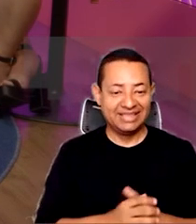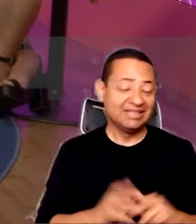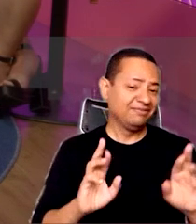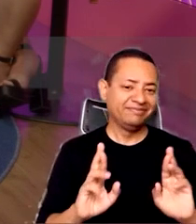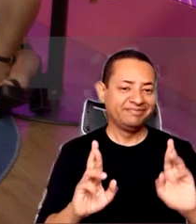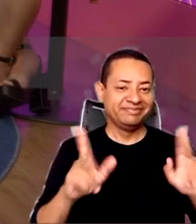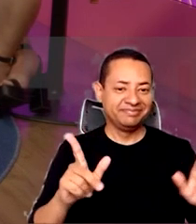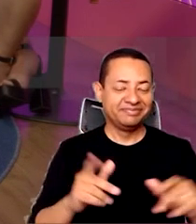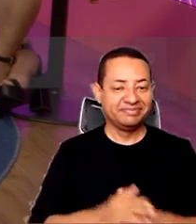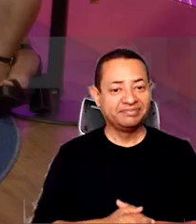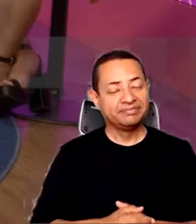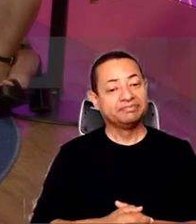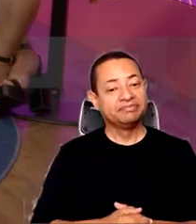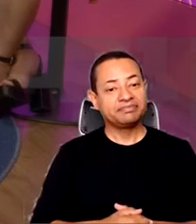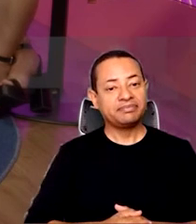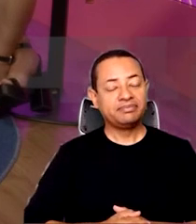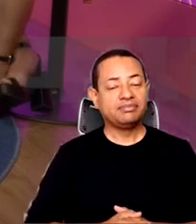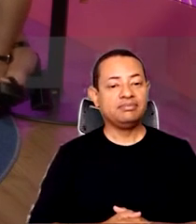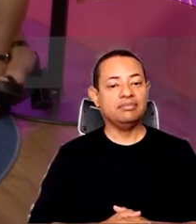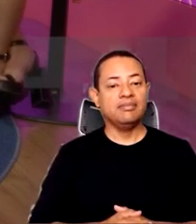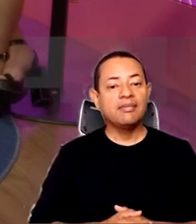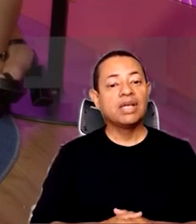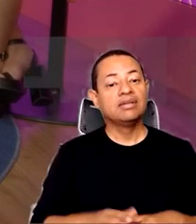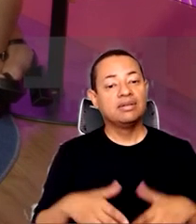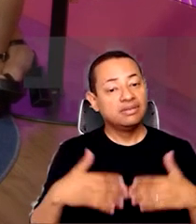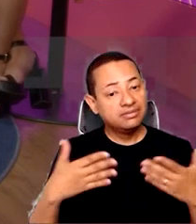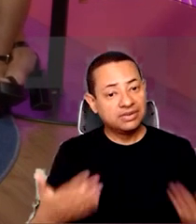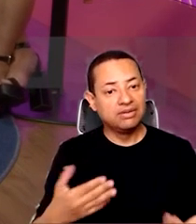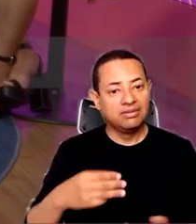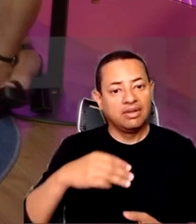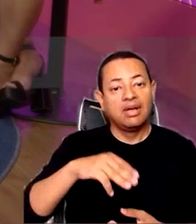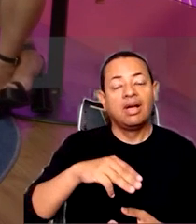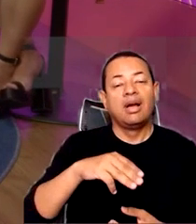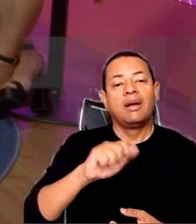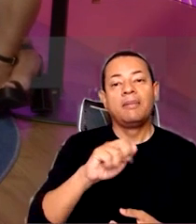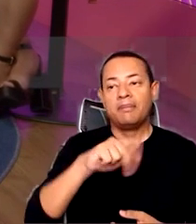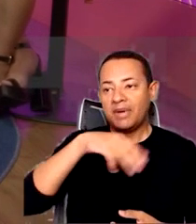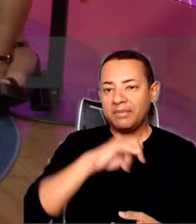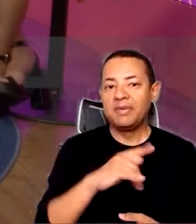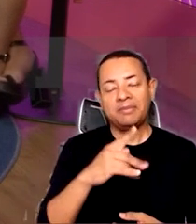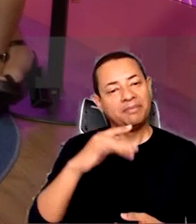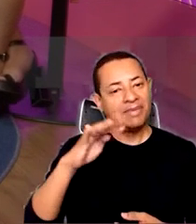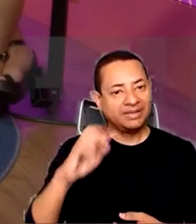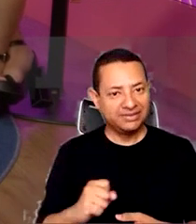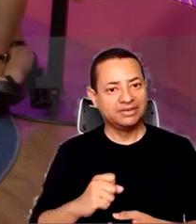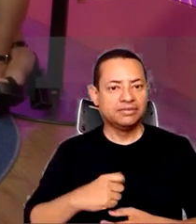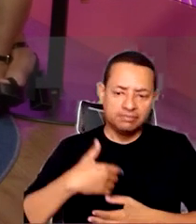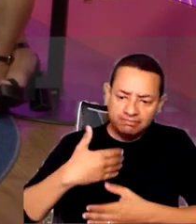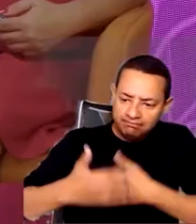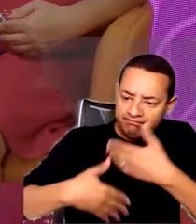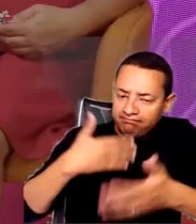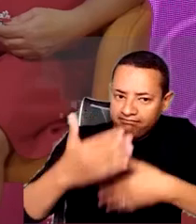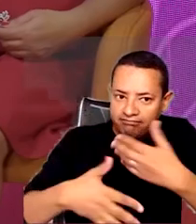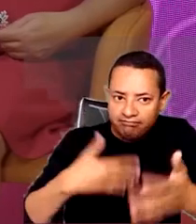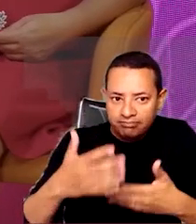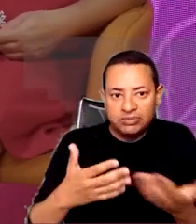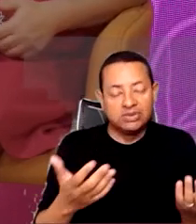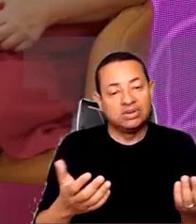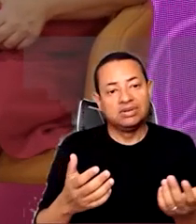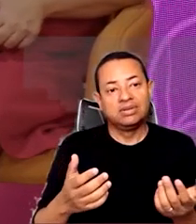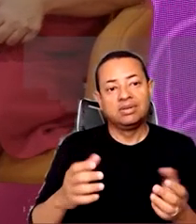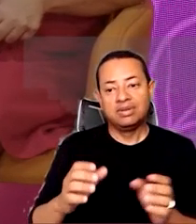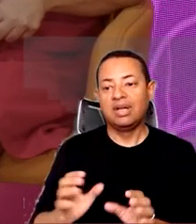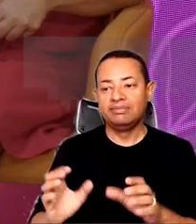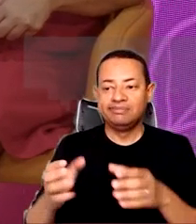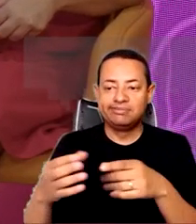animais né então eh acho que a marm Pets além de todo processo né de que tá